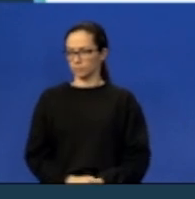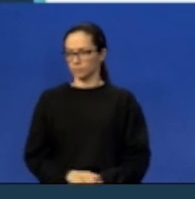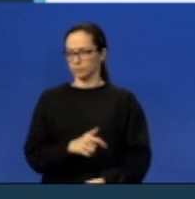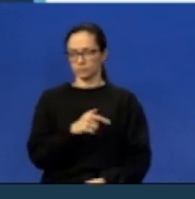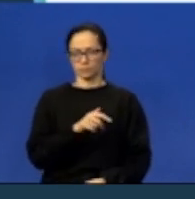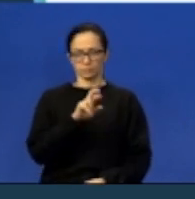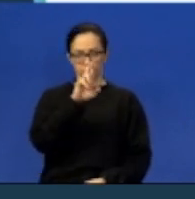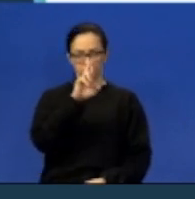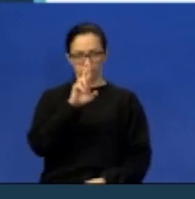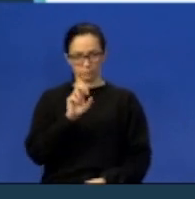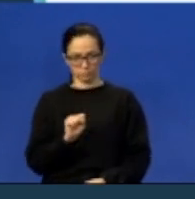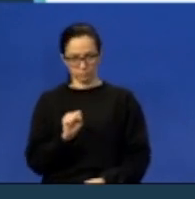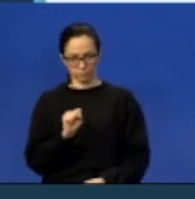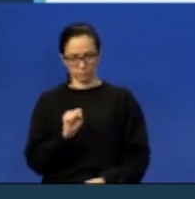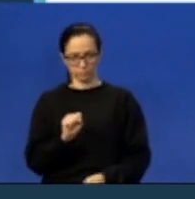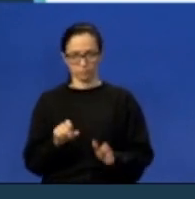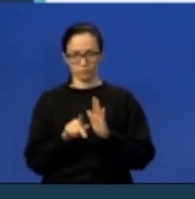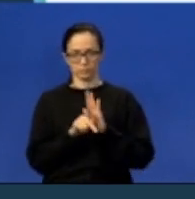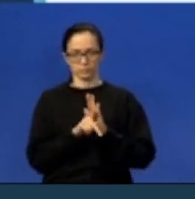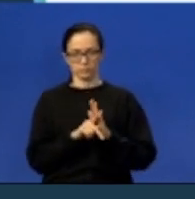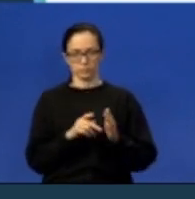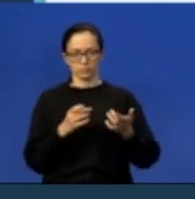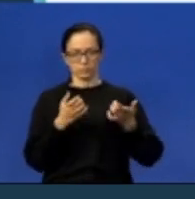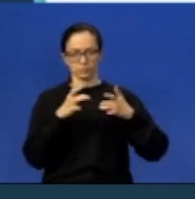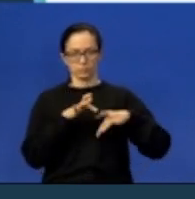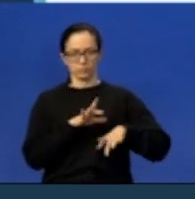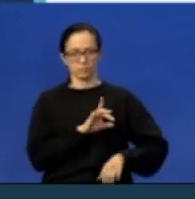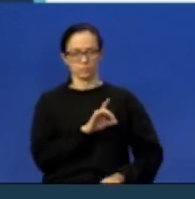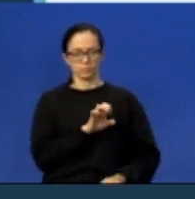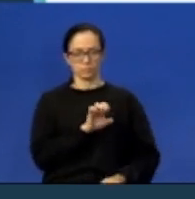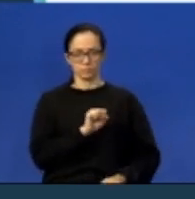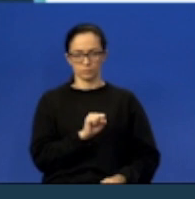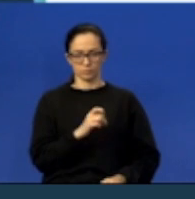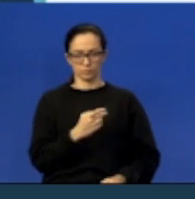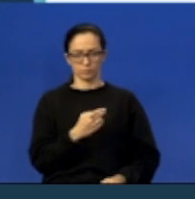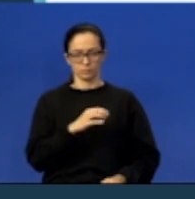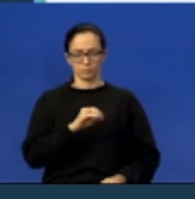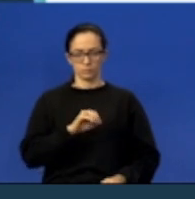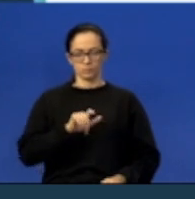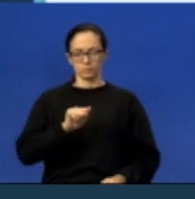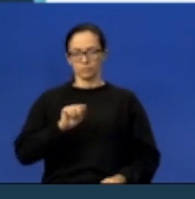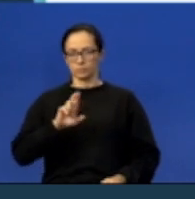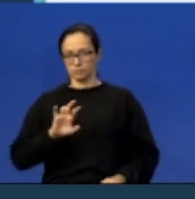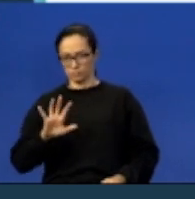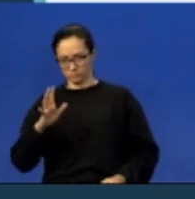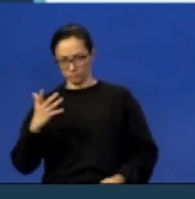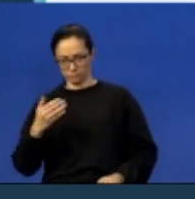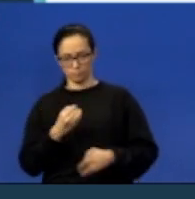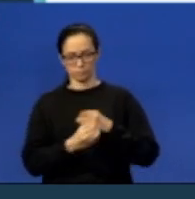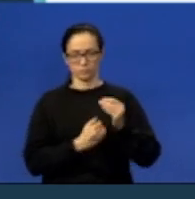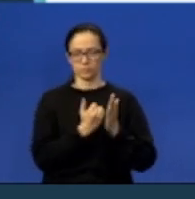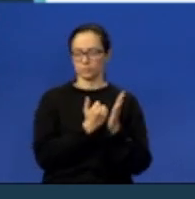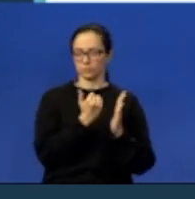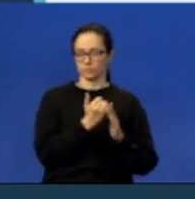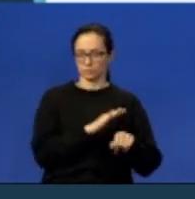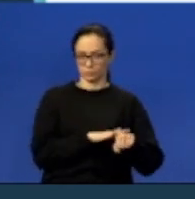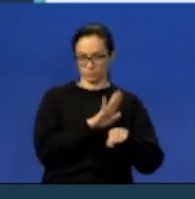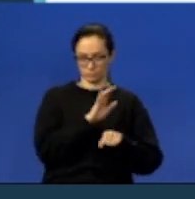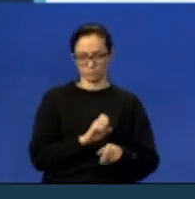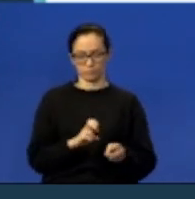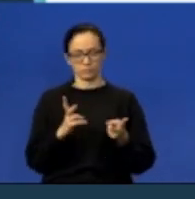a despolarização no ventrículo. E como os ventrículos eles são proporcionalmente maiores do que os átrios, a gente